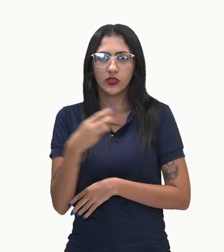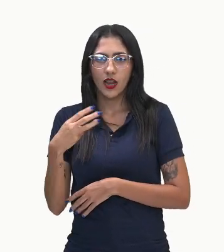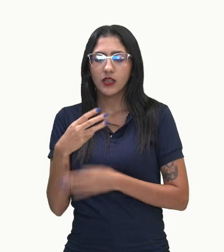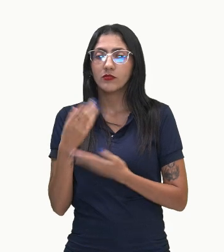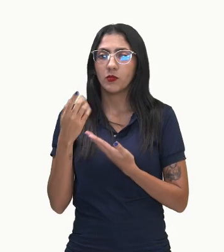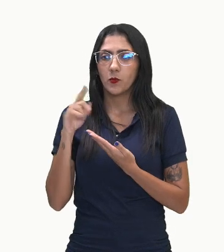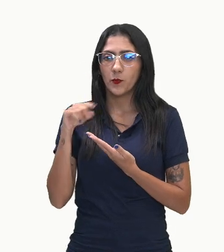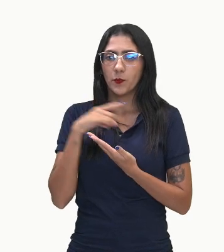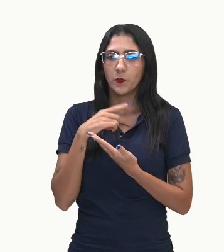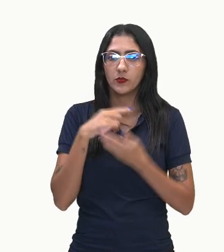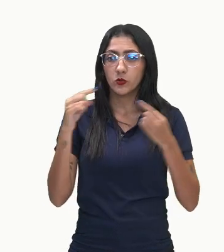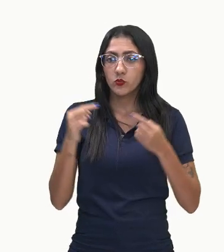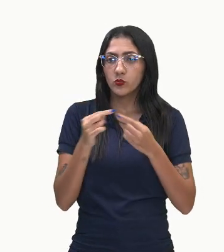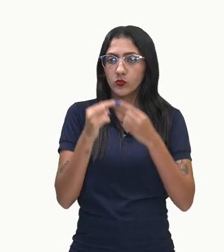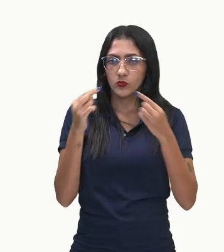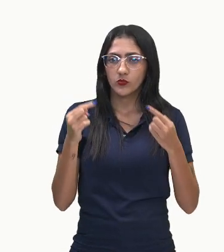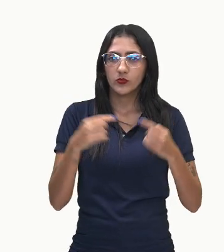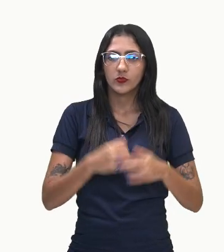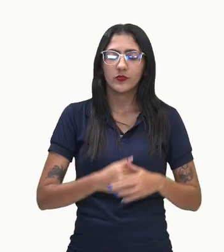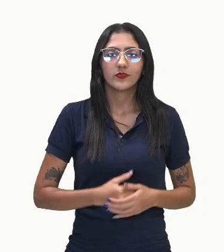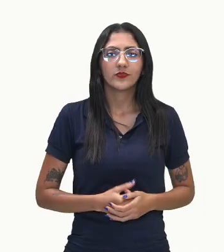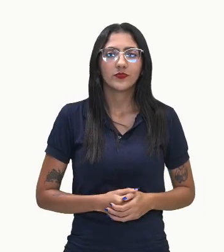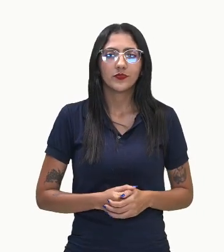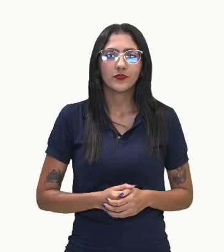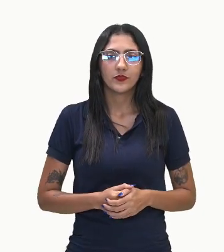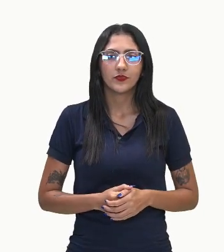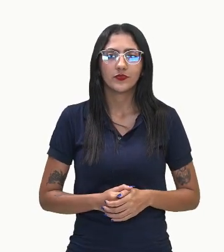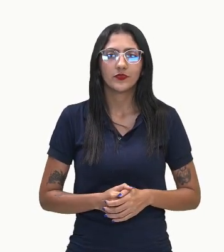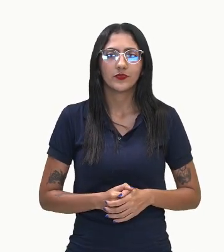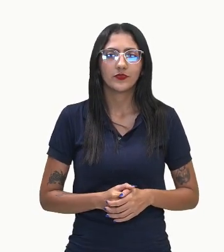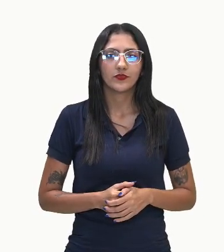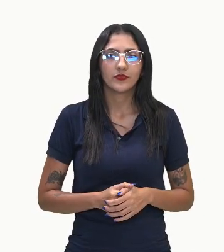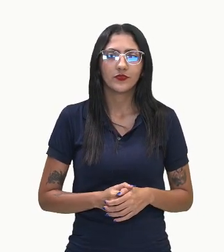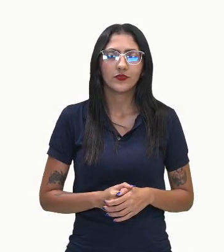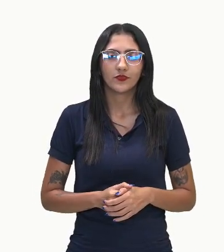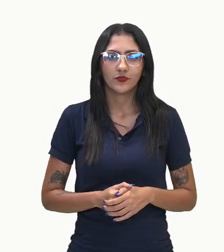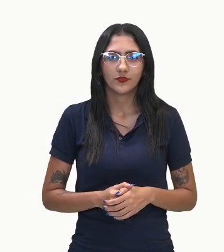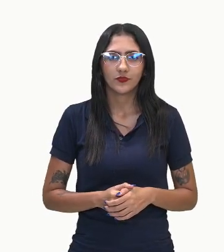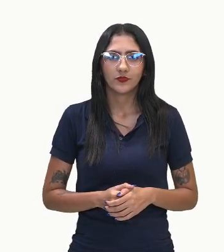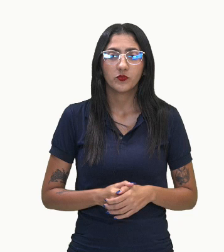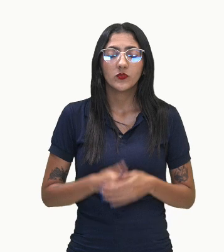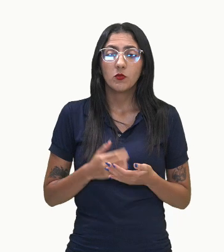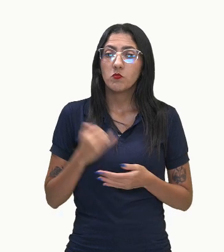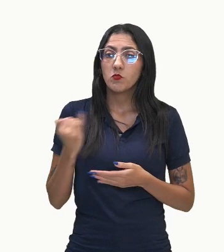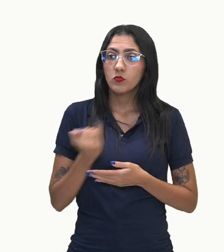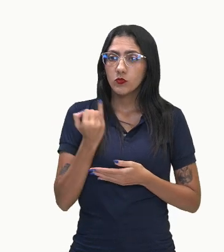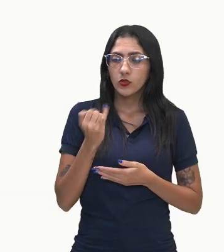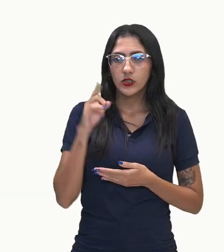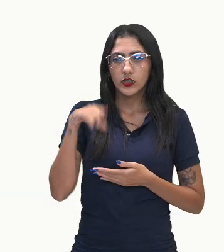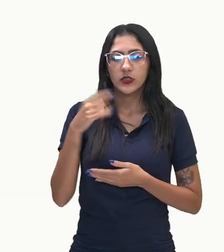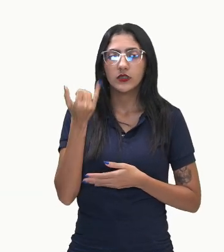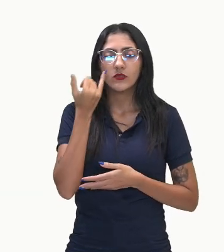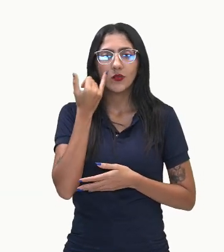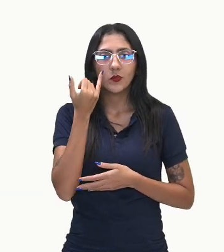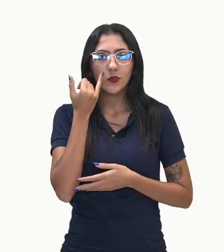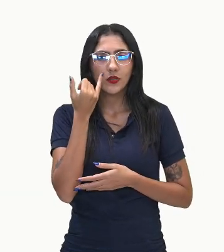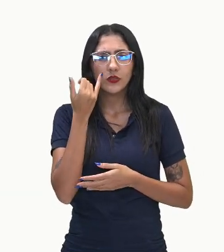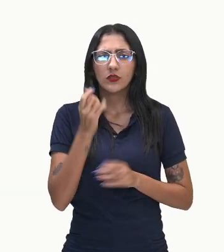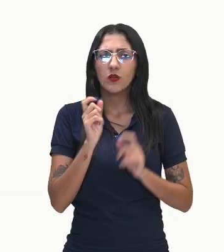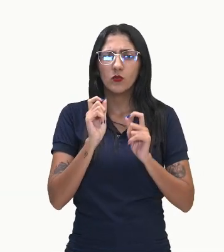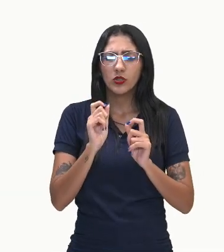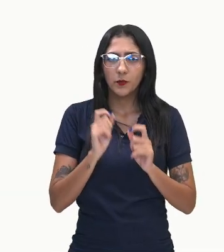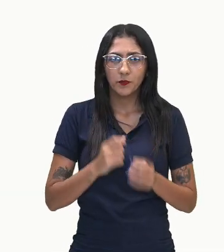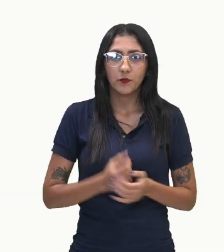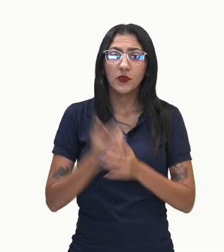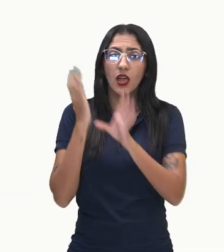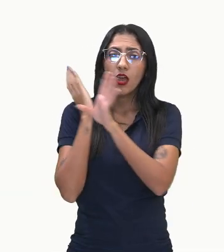polígonos regulares. Tudo bem? E o importante de se estudar polígonos é o